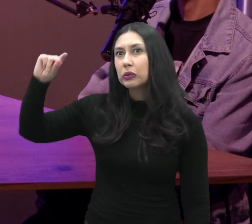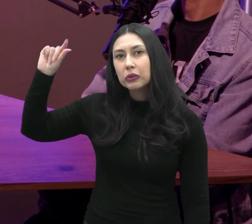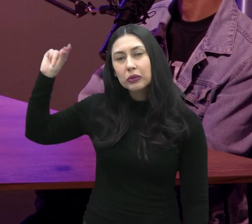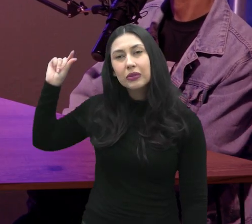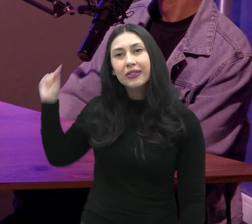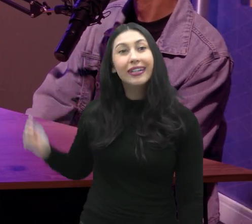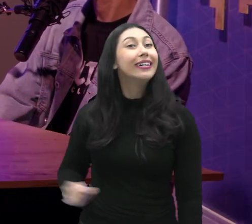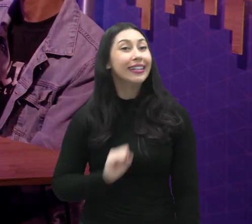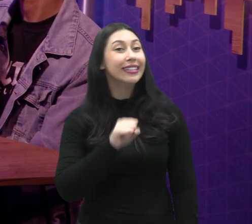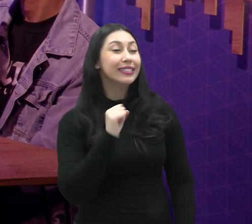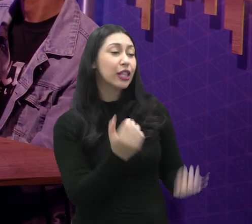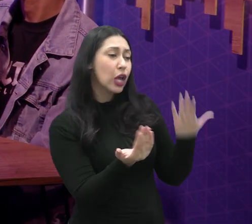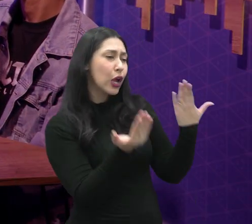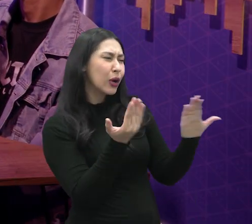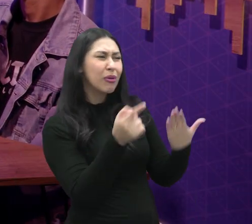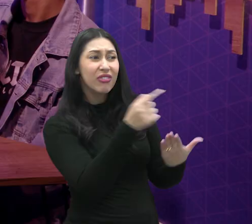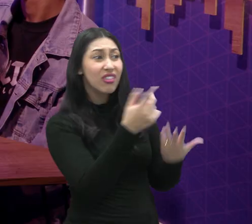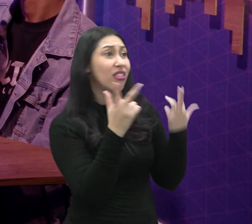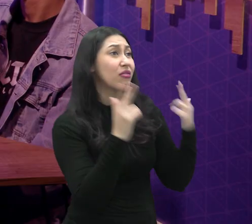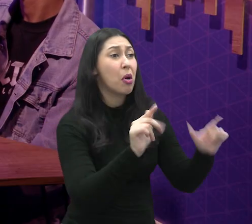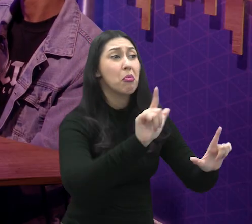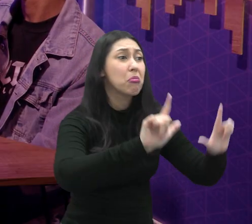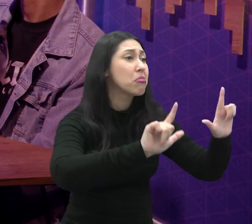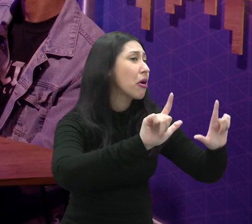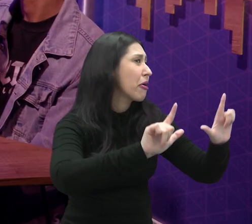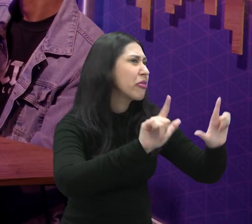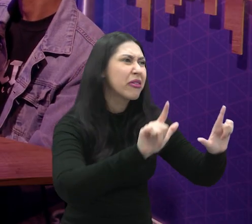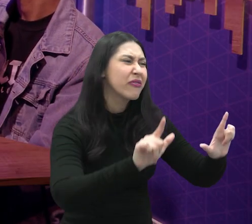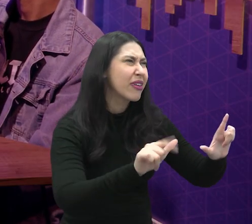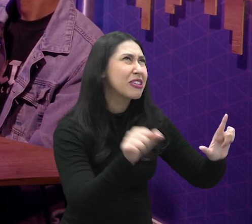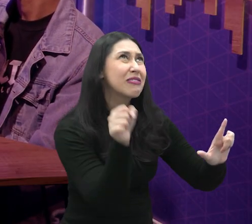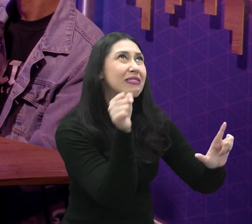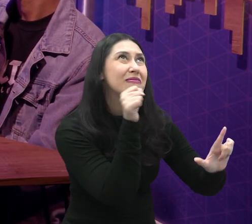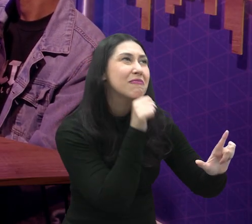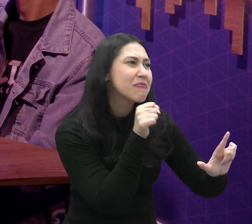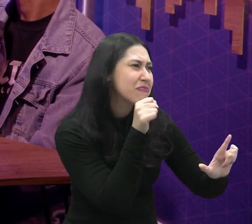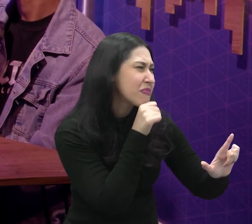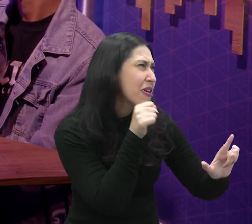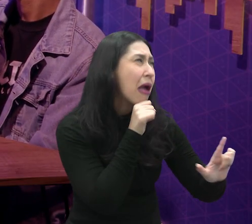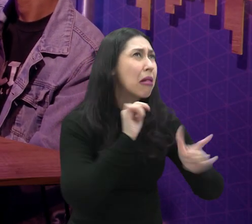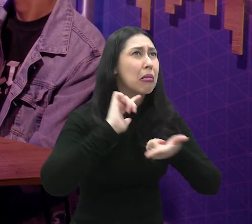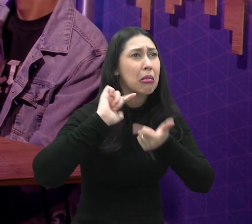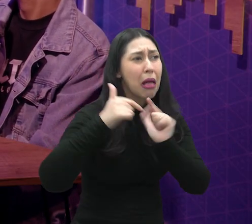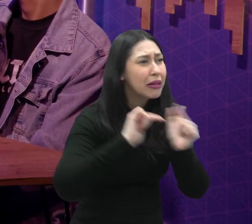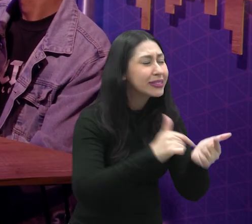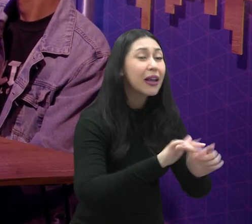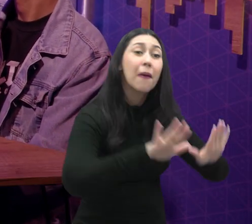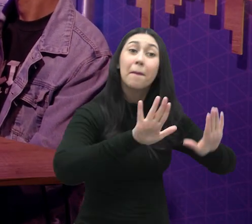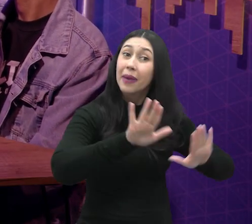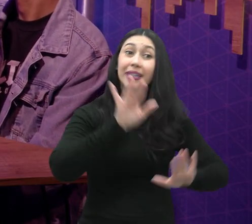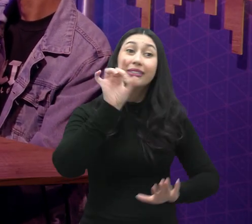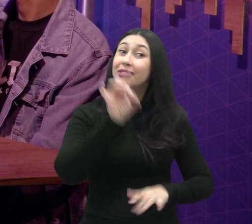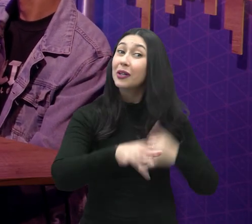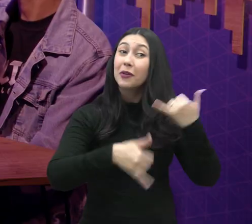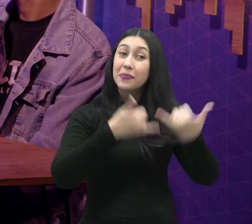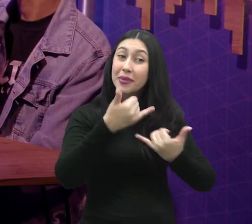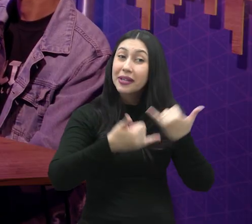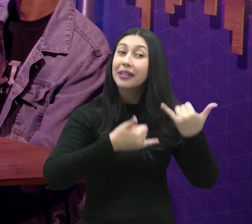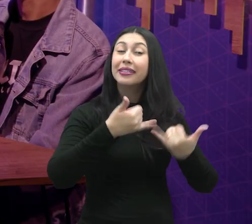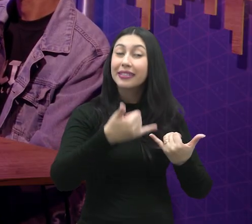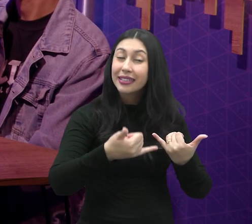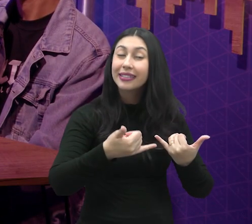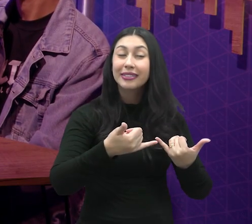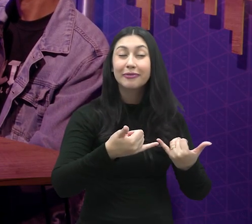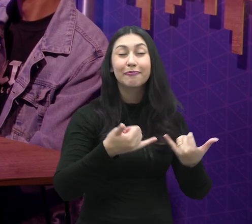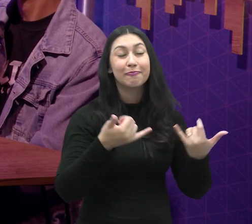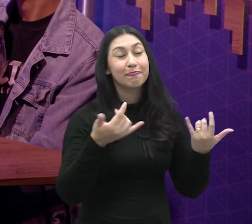antiguíssimo. Perfeito, e compara ele com a TV aberta, né, pra falar que ele tá obsoleto, conservador, mas é uma brincadeira, né, sim,